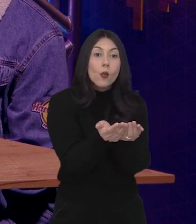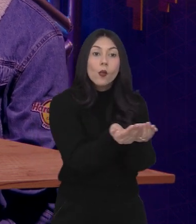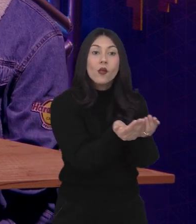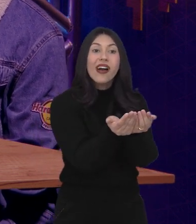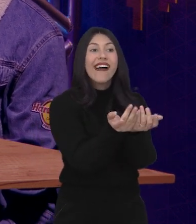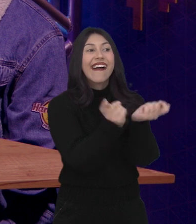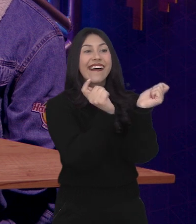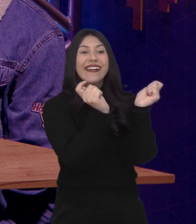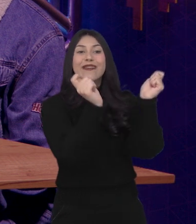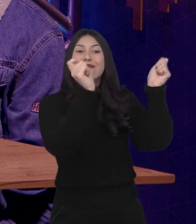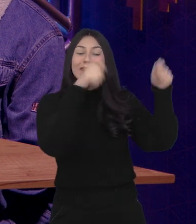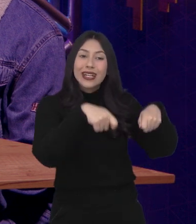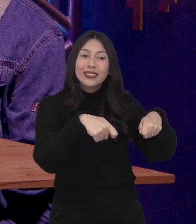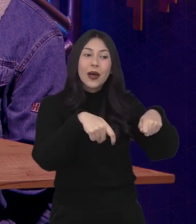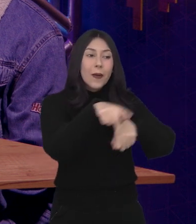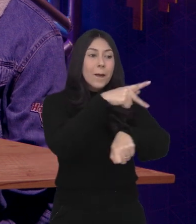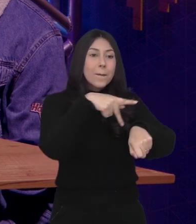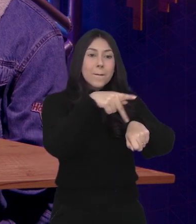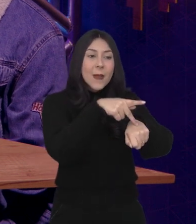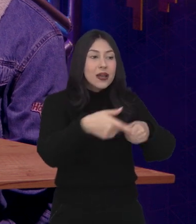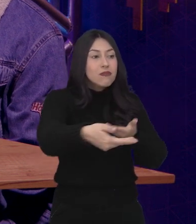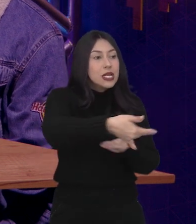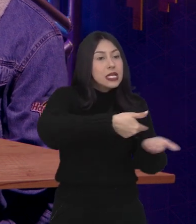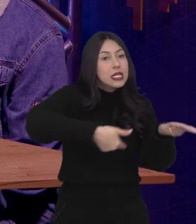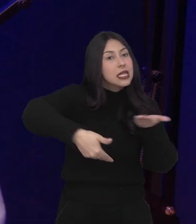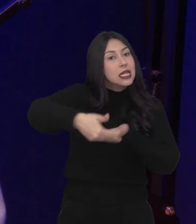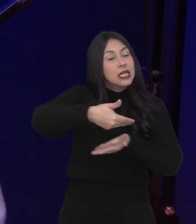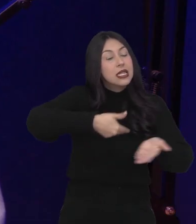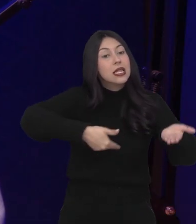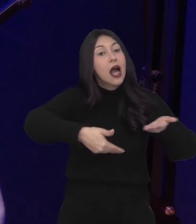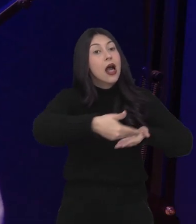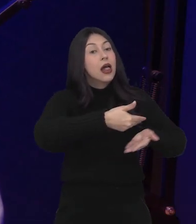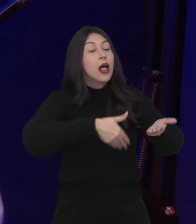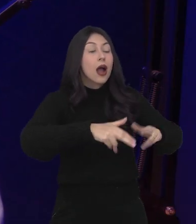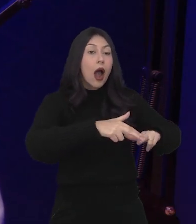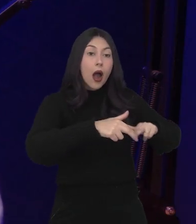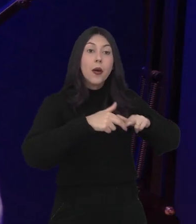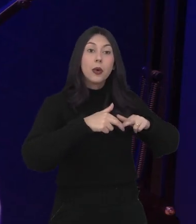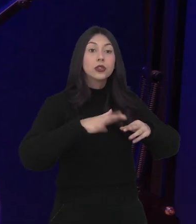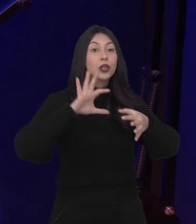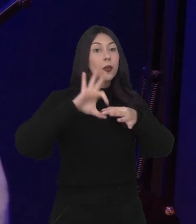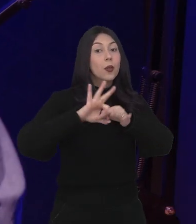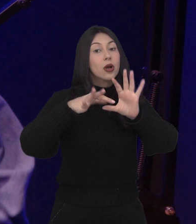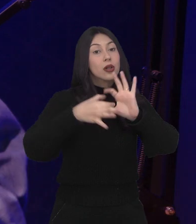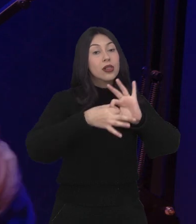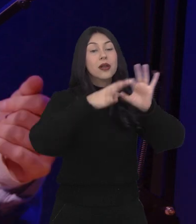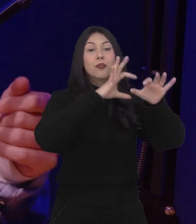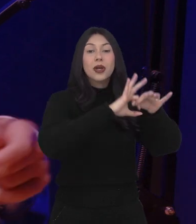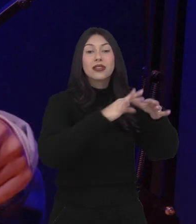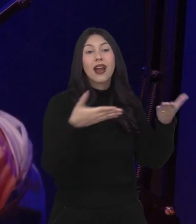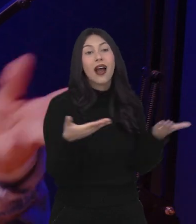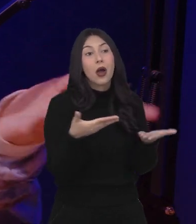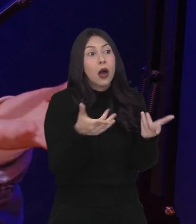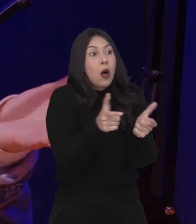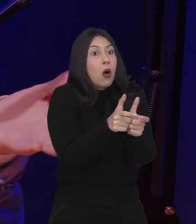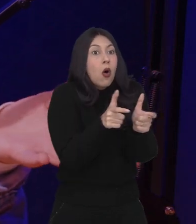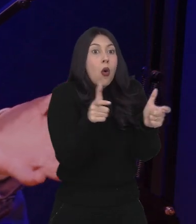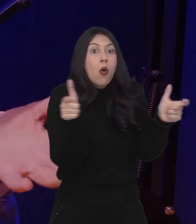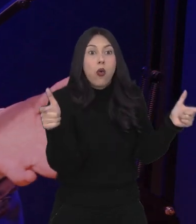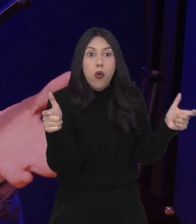que possibilitou, então, países se comunicarem melhor e fazerem com que, né, as Olimpíadas se tornassem